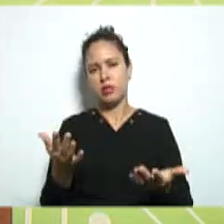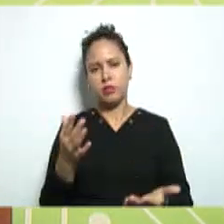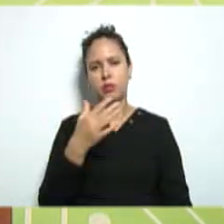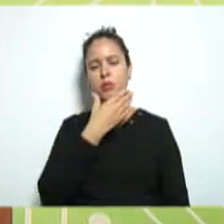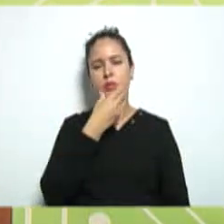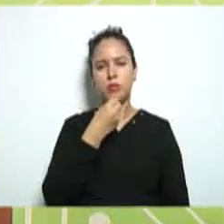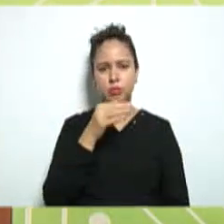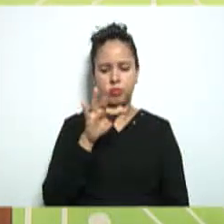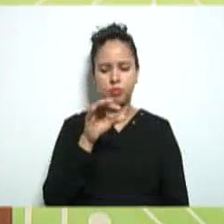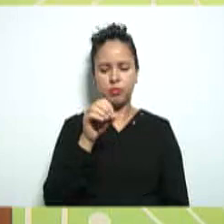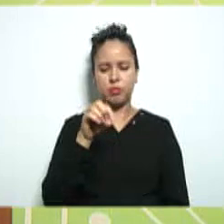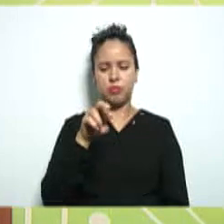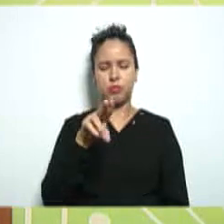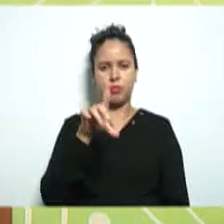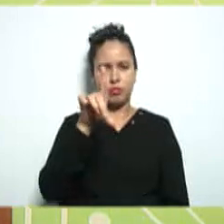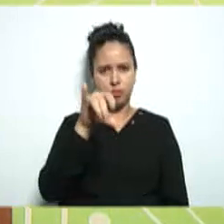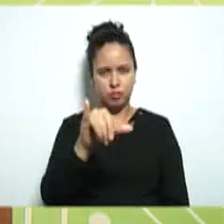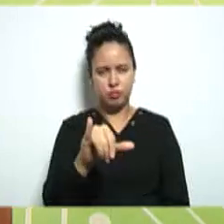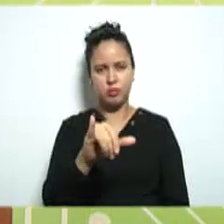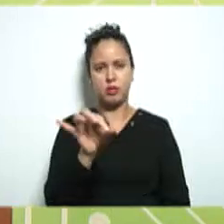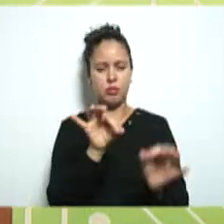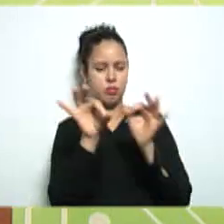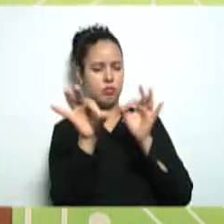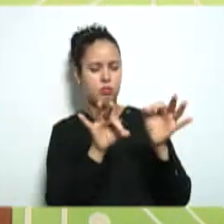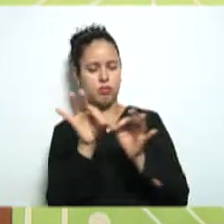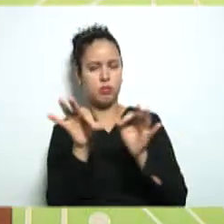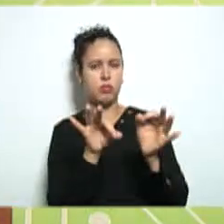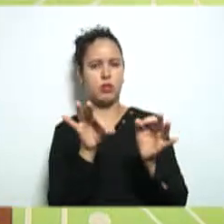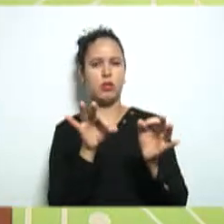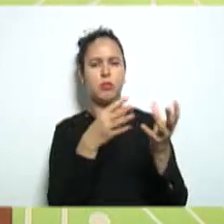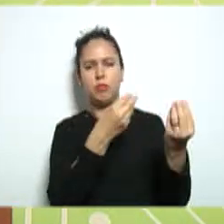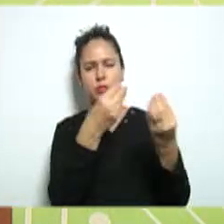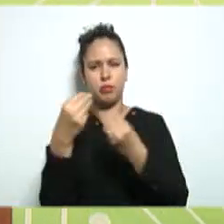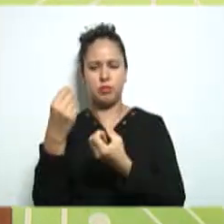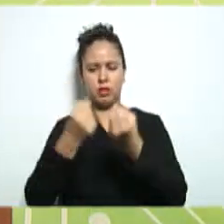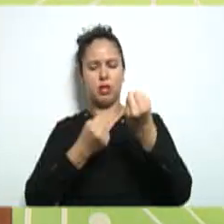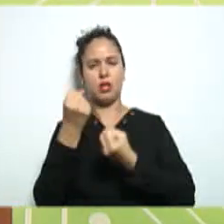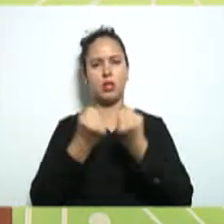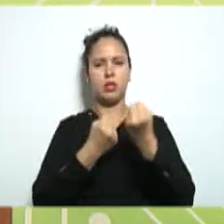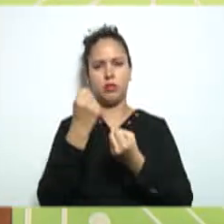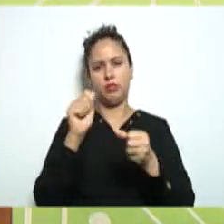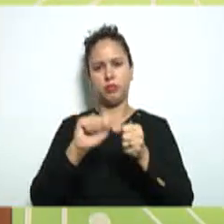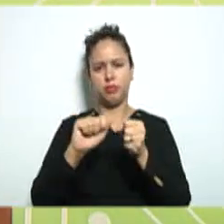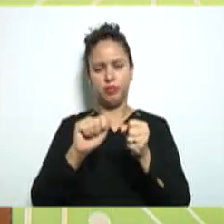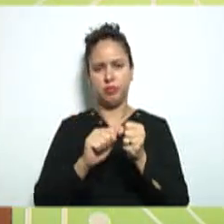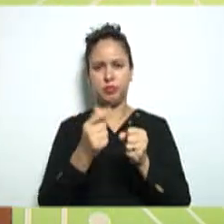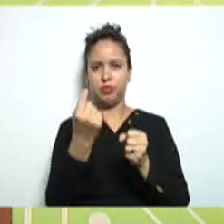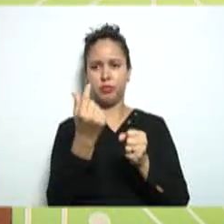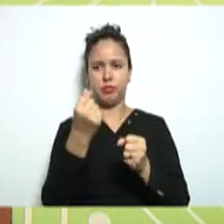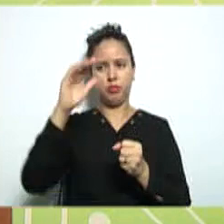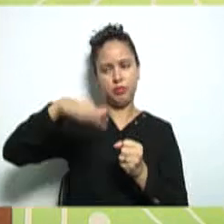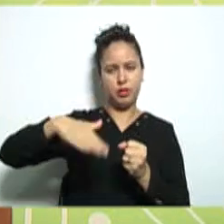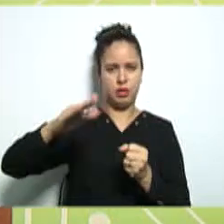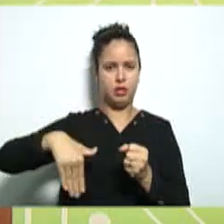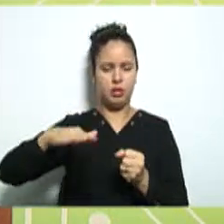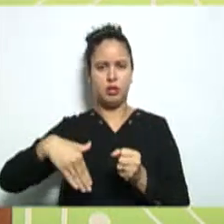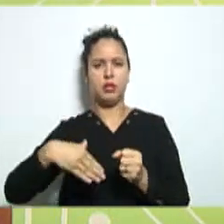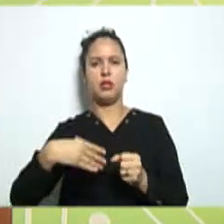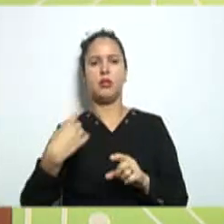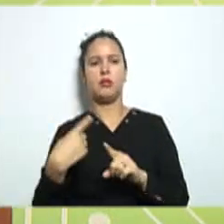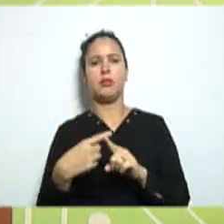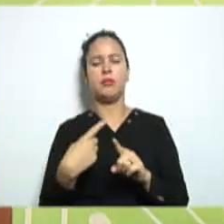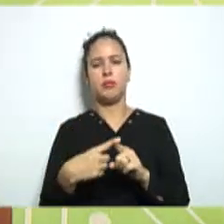da sua produção. Muitos carros foram produzidos a um custo mais barato, devido a